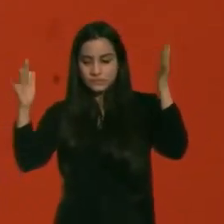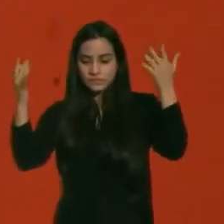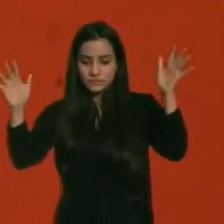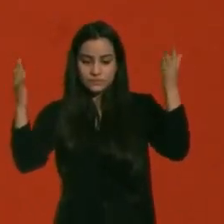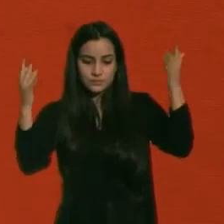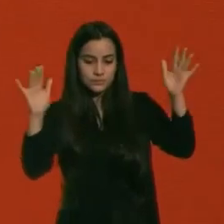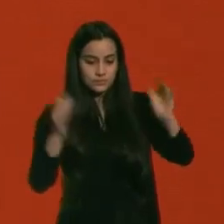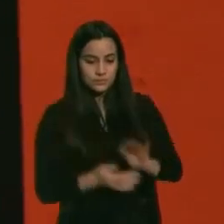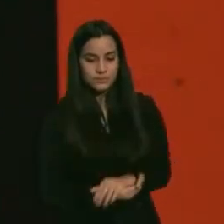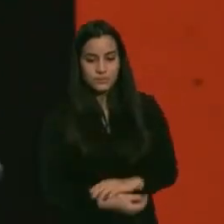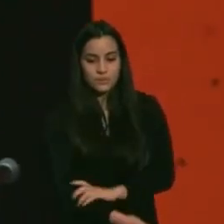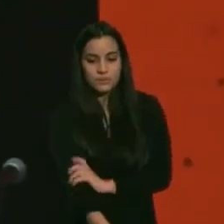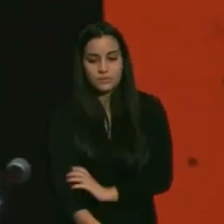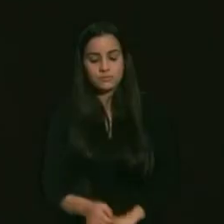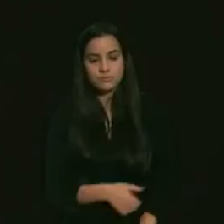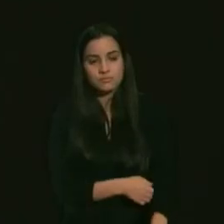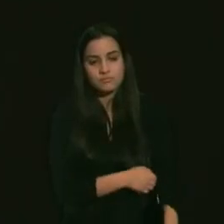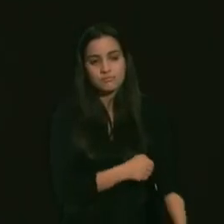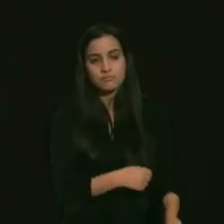Você vive para quê?